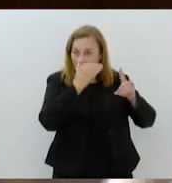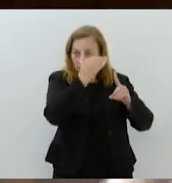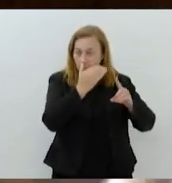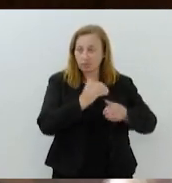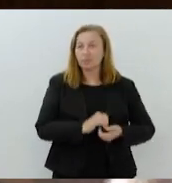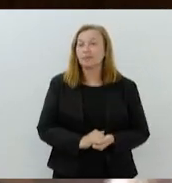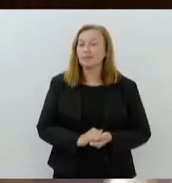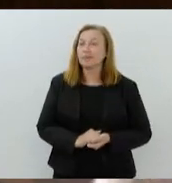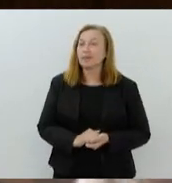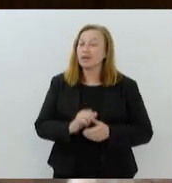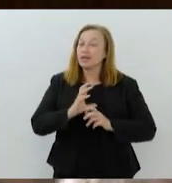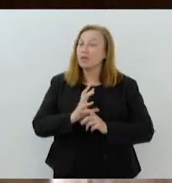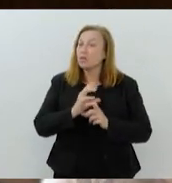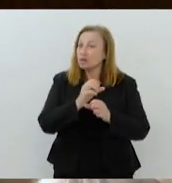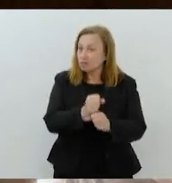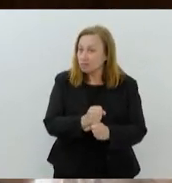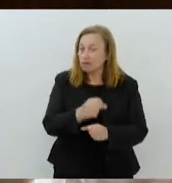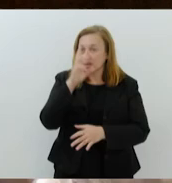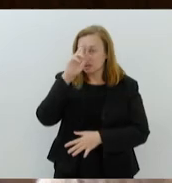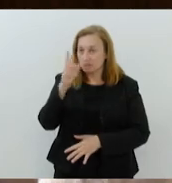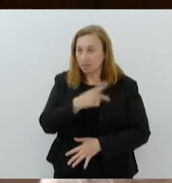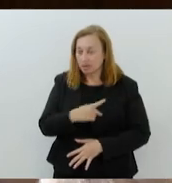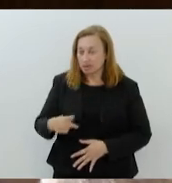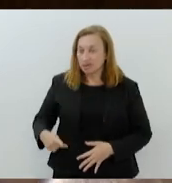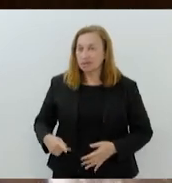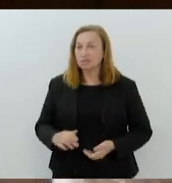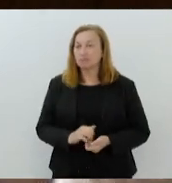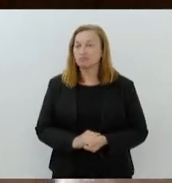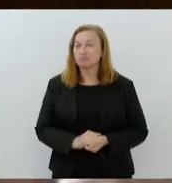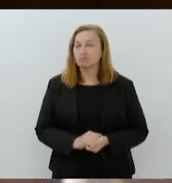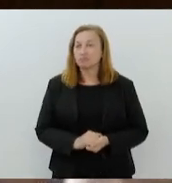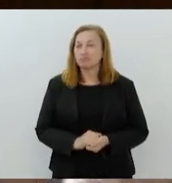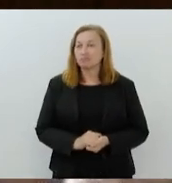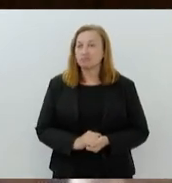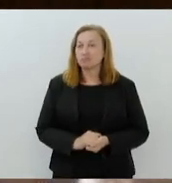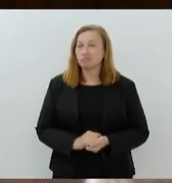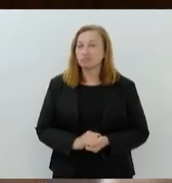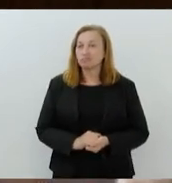Essa contabilidade, senhor presidente,